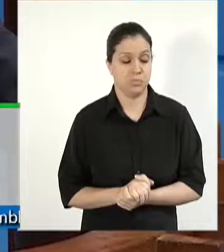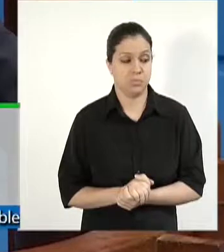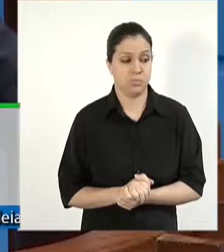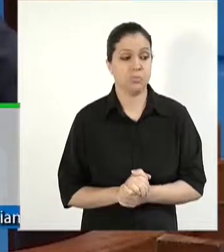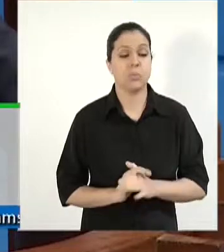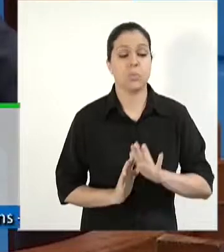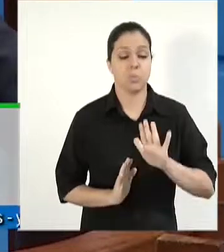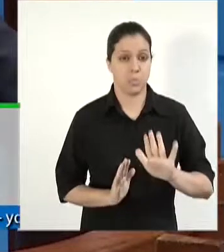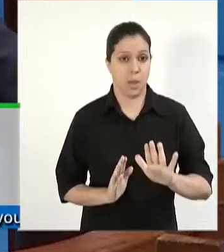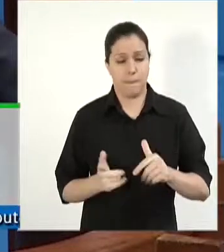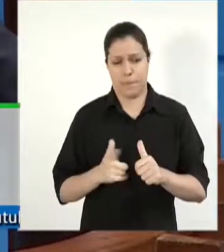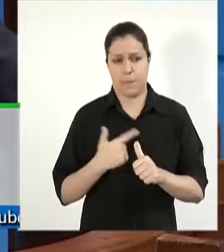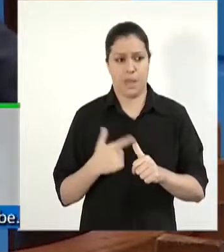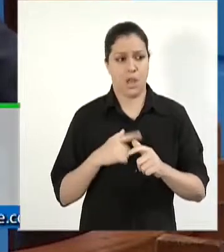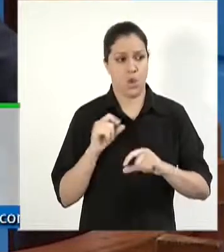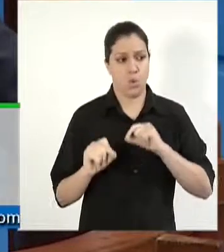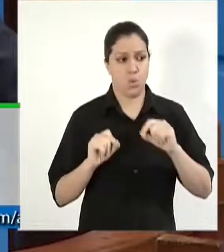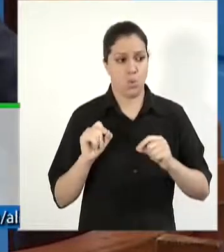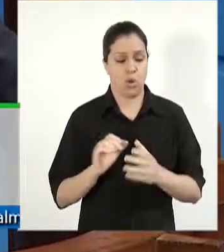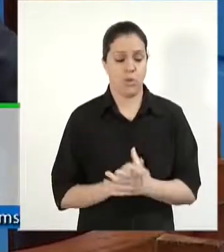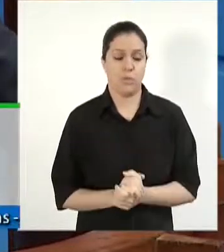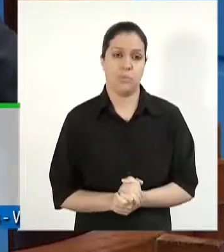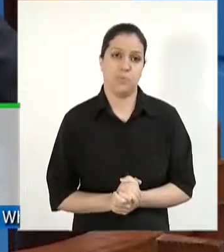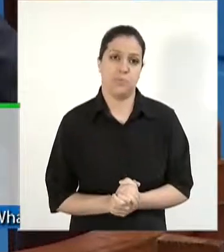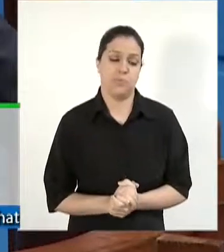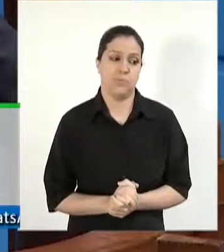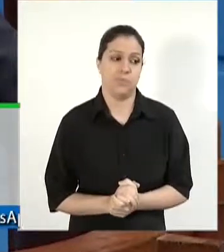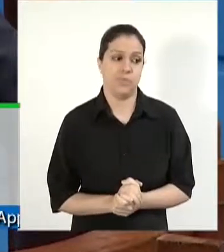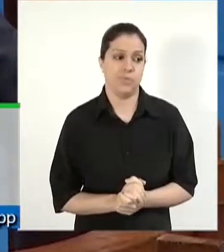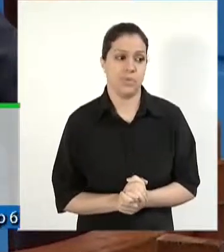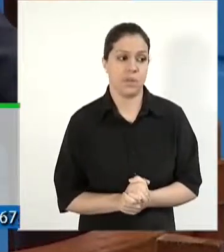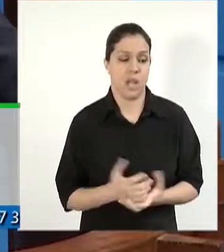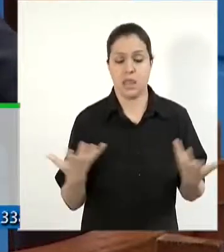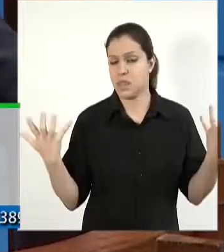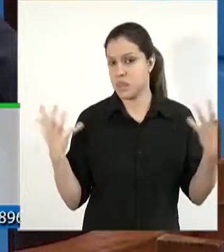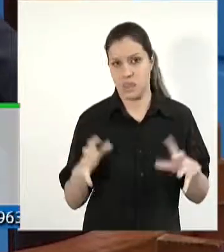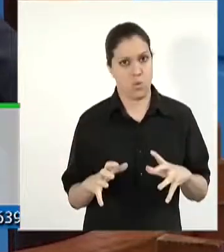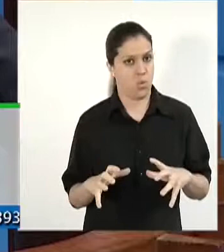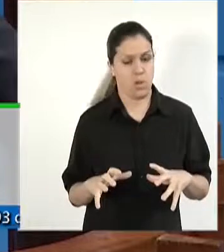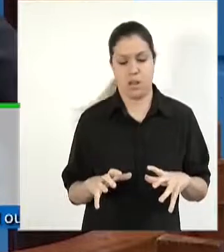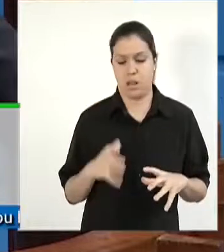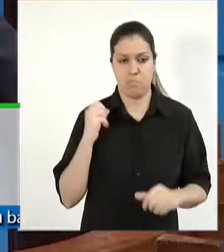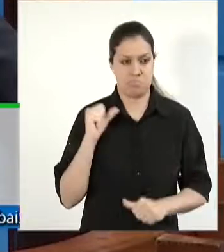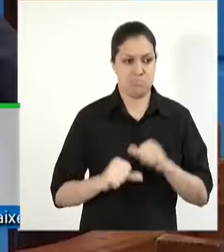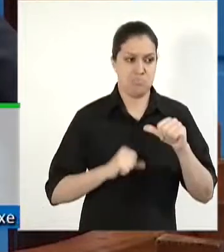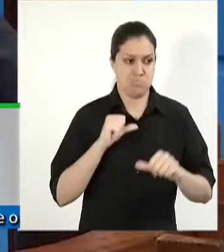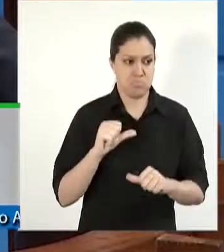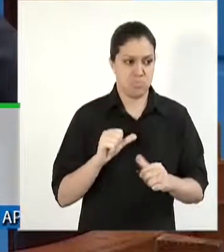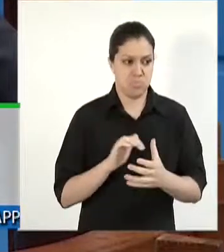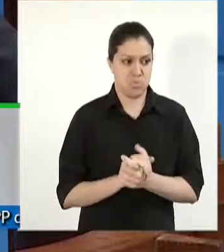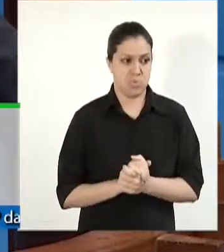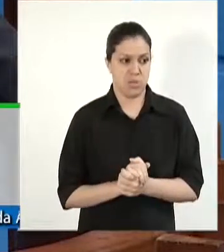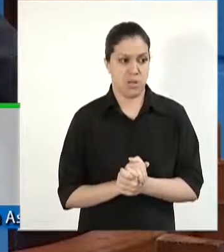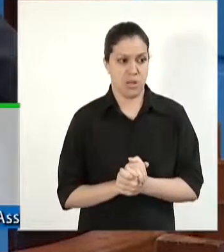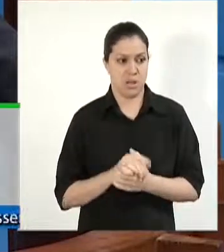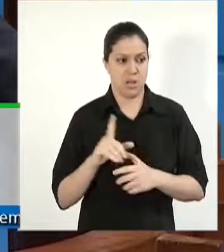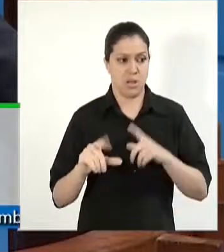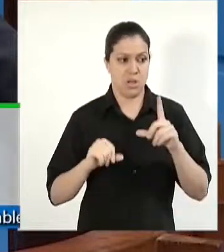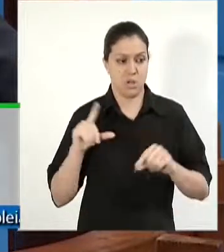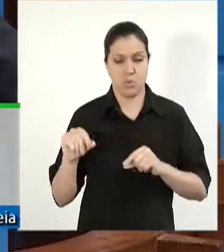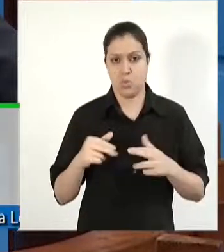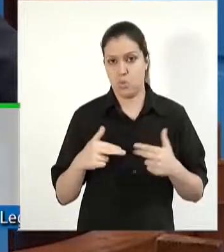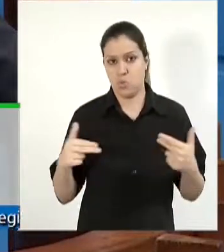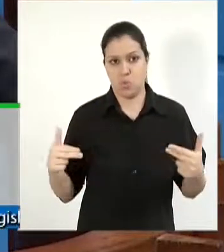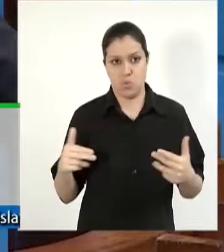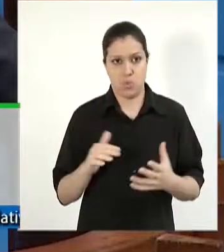primeiro lugar, em nenhum momento nós visamos alterar quórum, decidir imposição